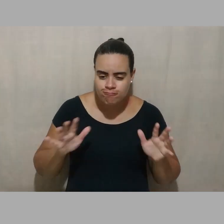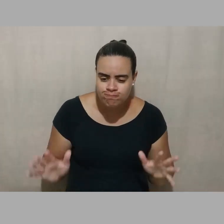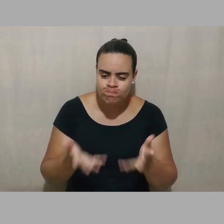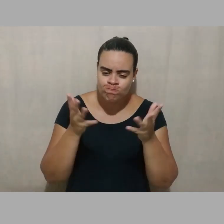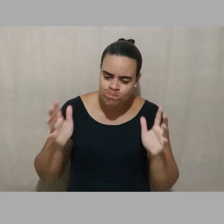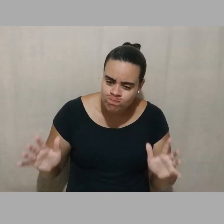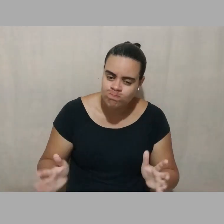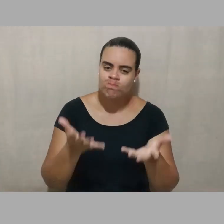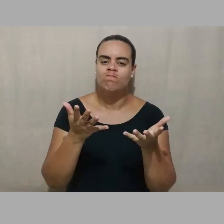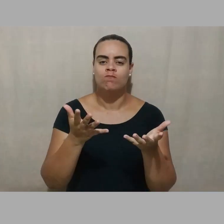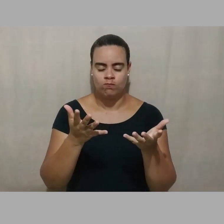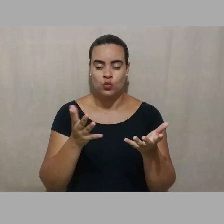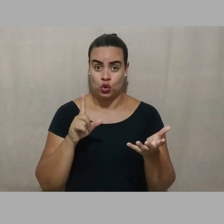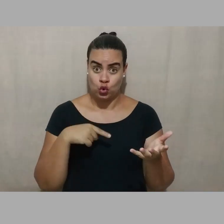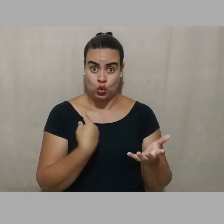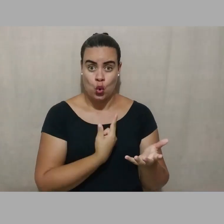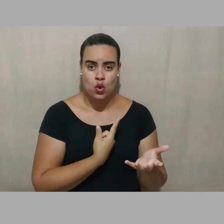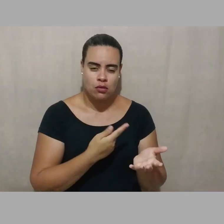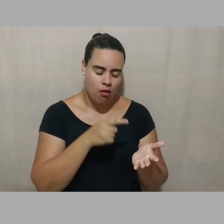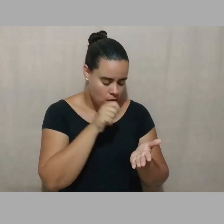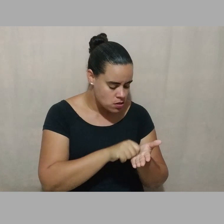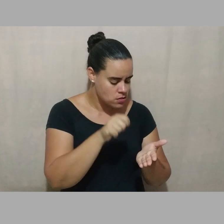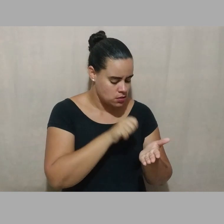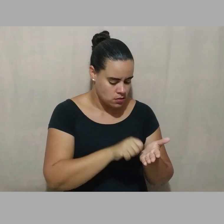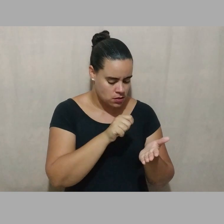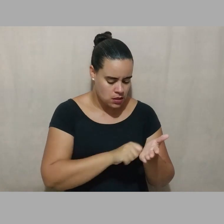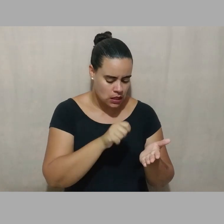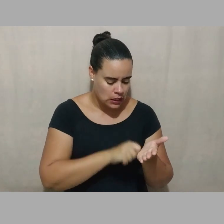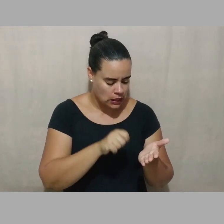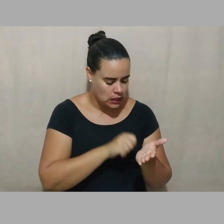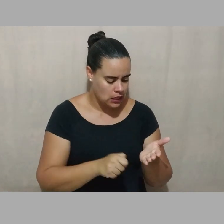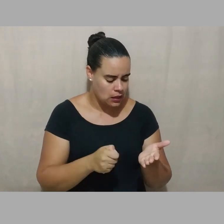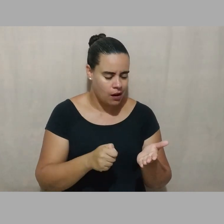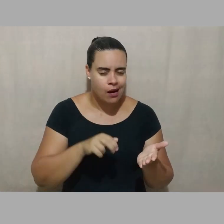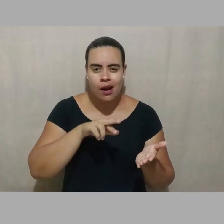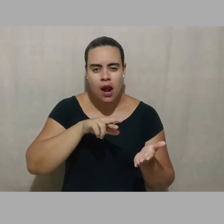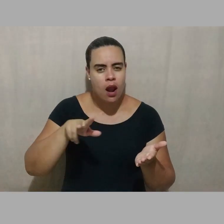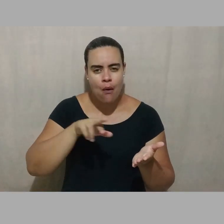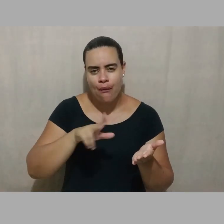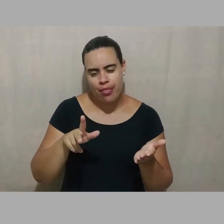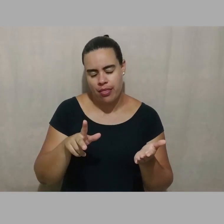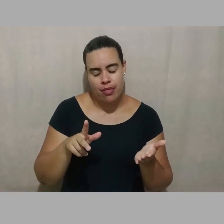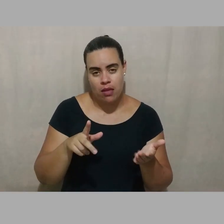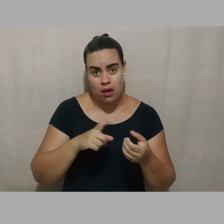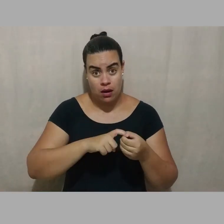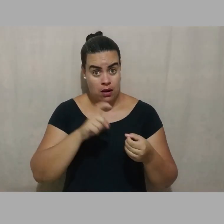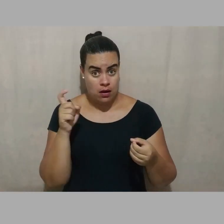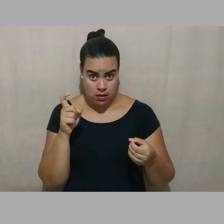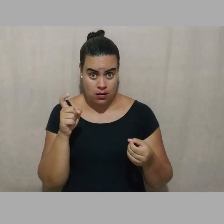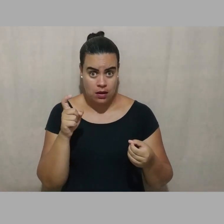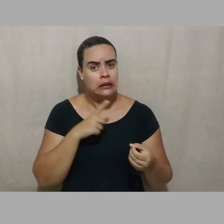impulsionador das nossas escritas que não estão